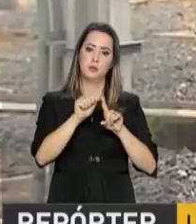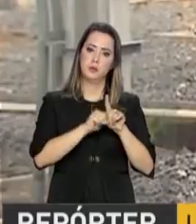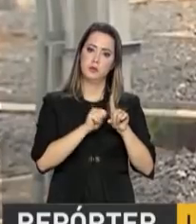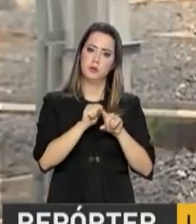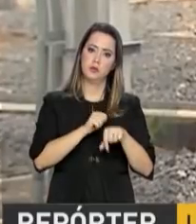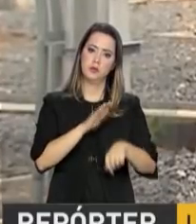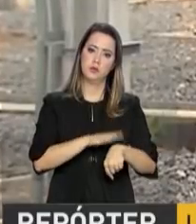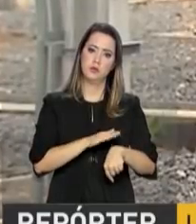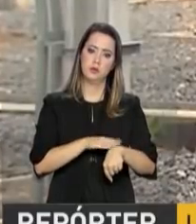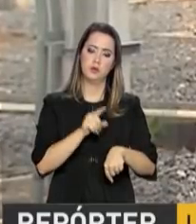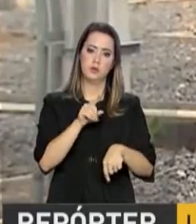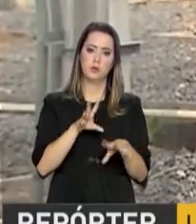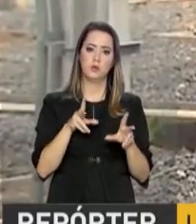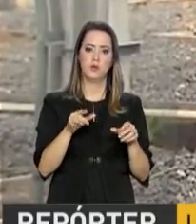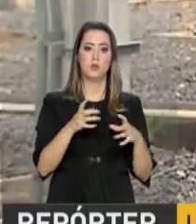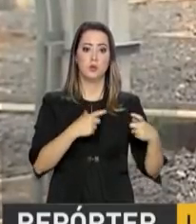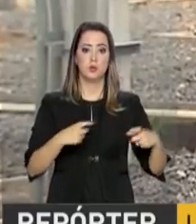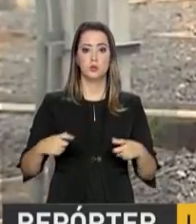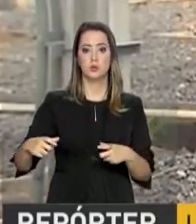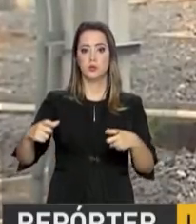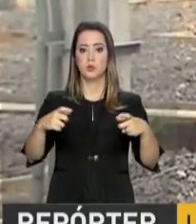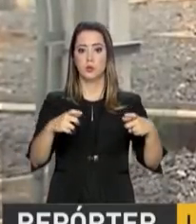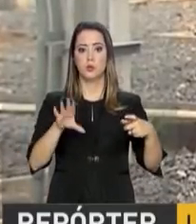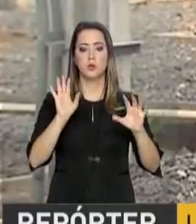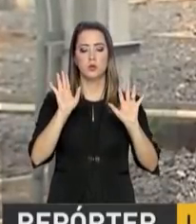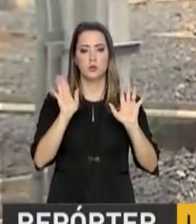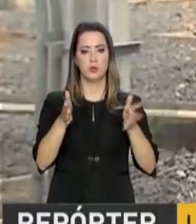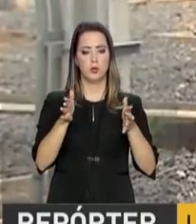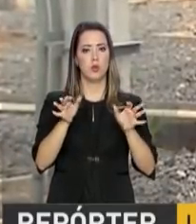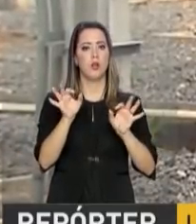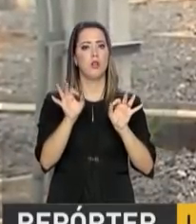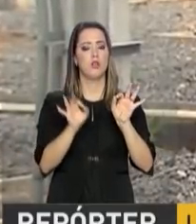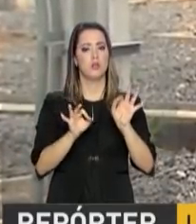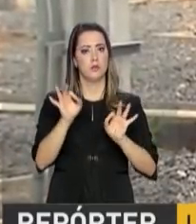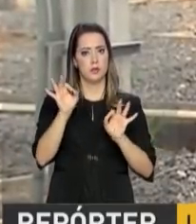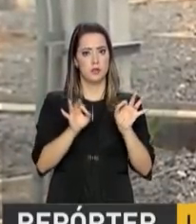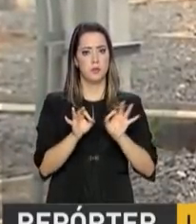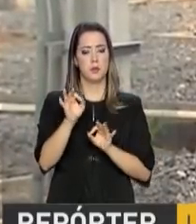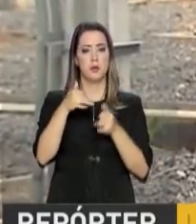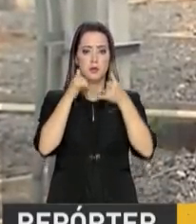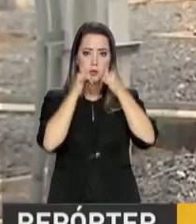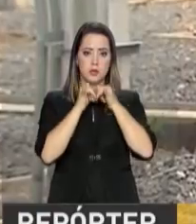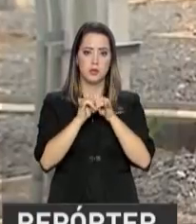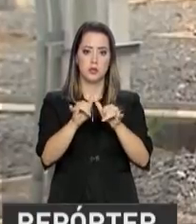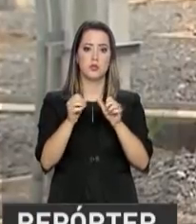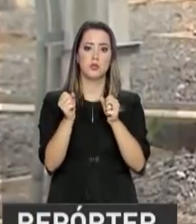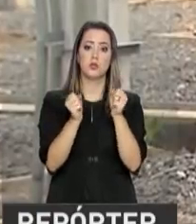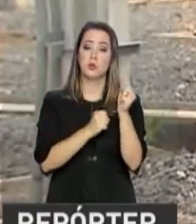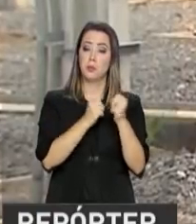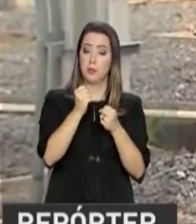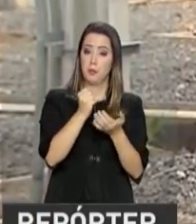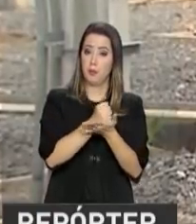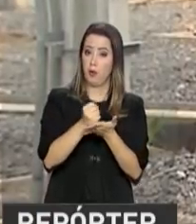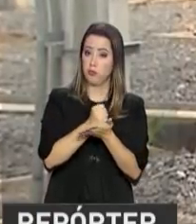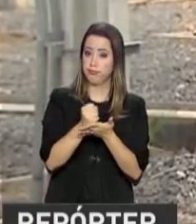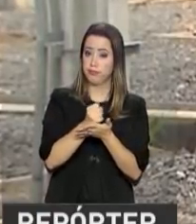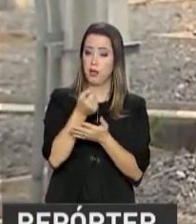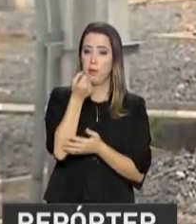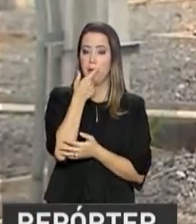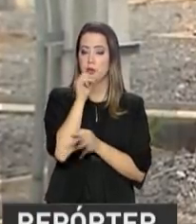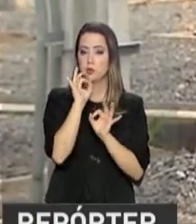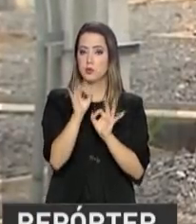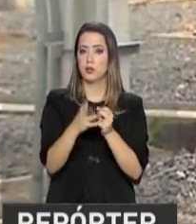isso acontecer, todo o complexo da Hemobras vai contar com energia suficiente para produzir medicamentos com